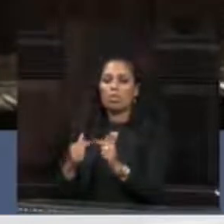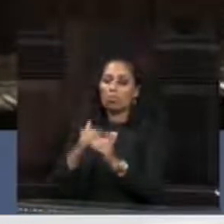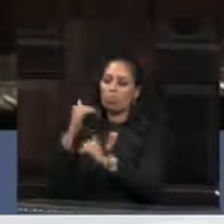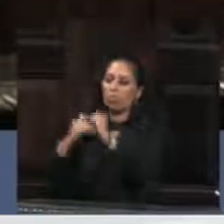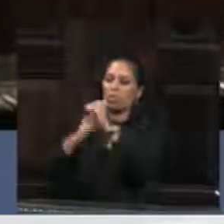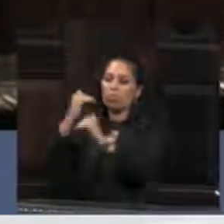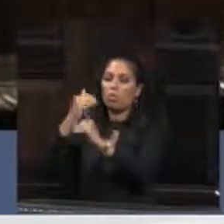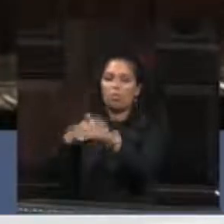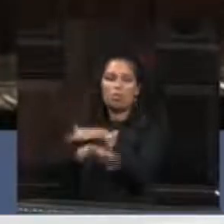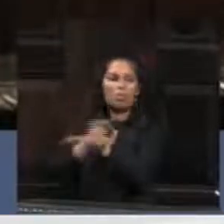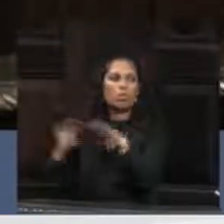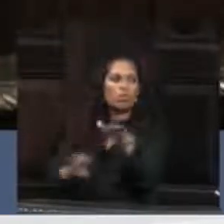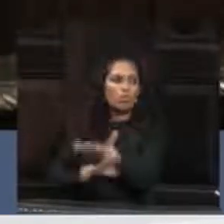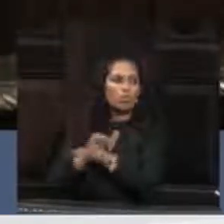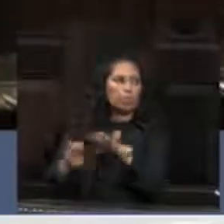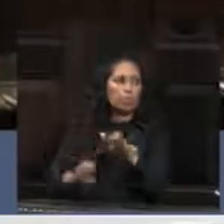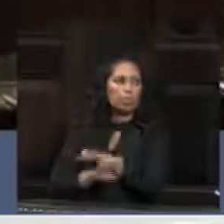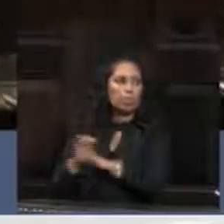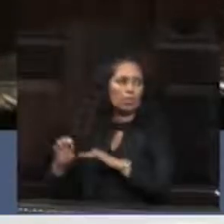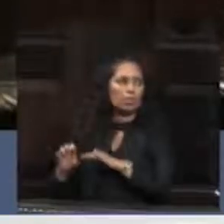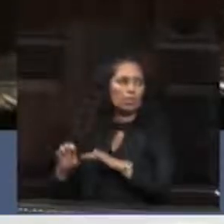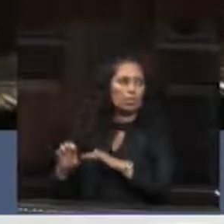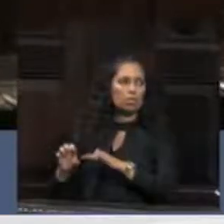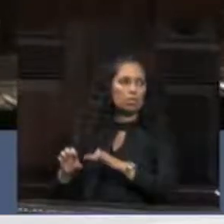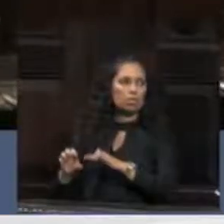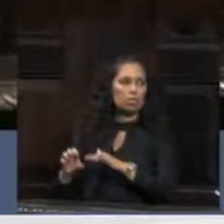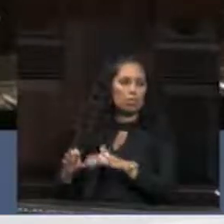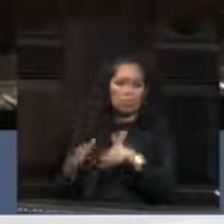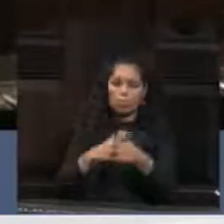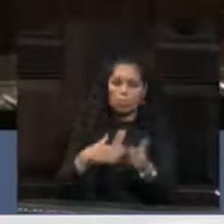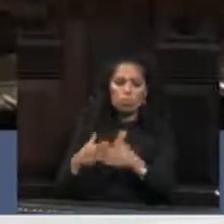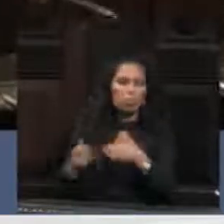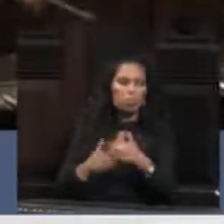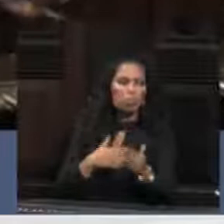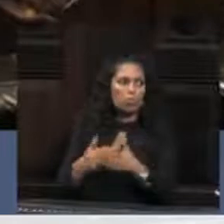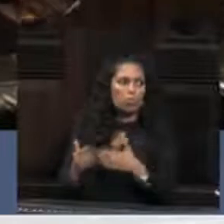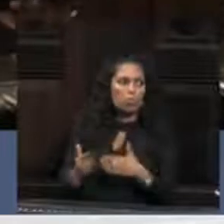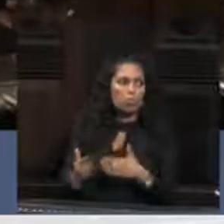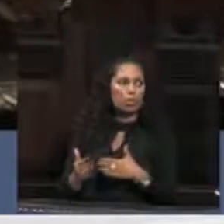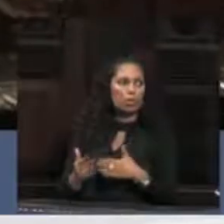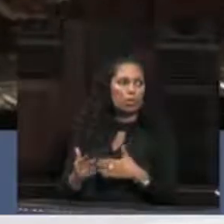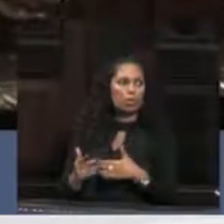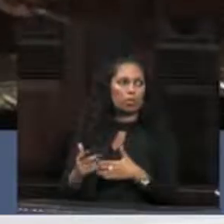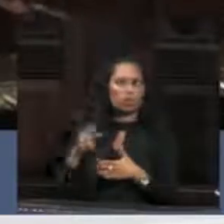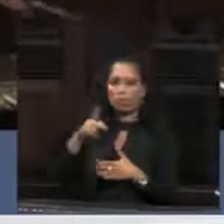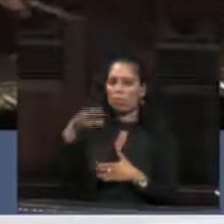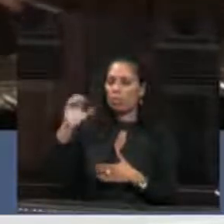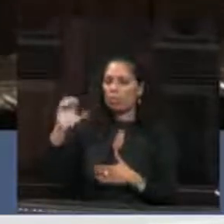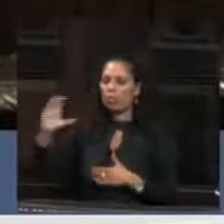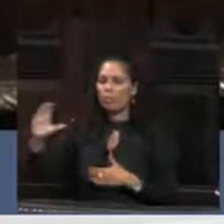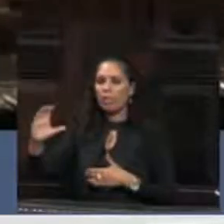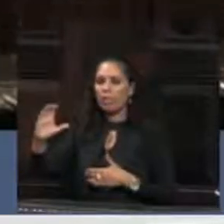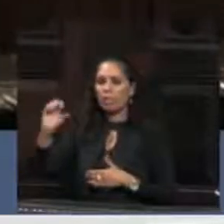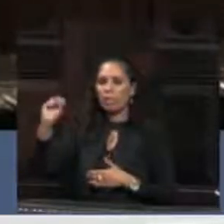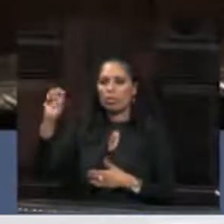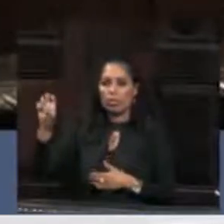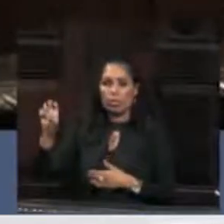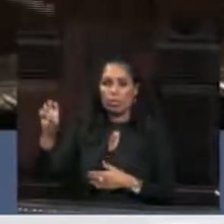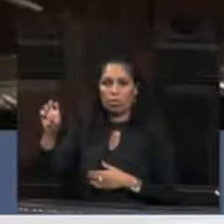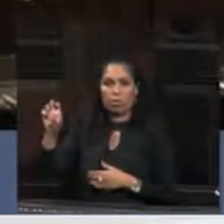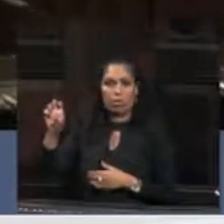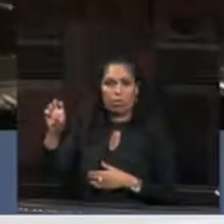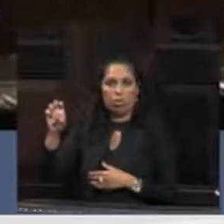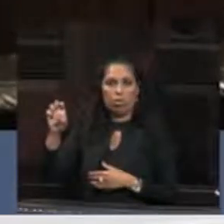trabalhador. Veja, nós já estamos sob a égide da PEC 95, que congela os